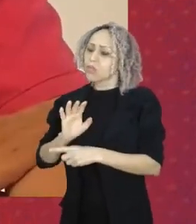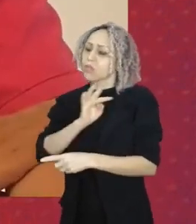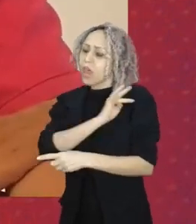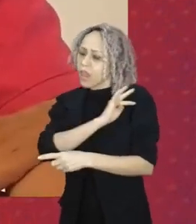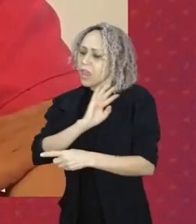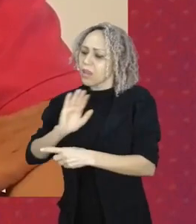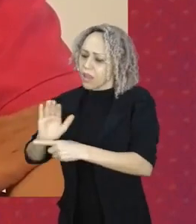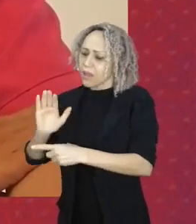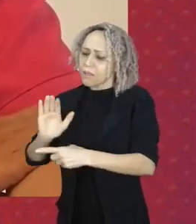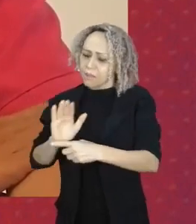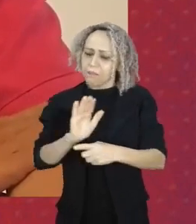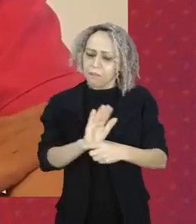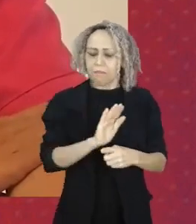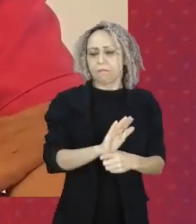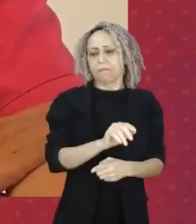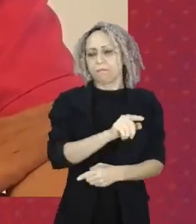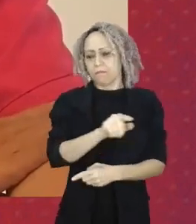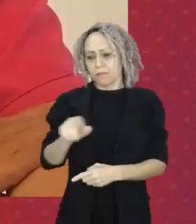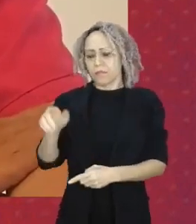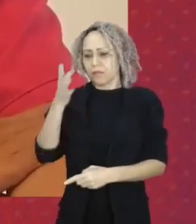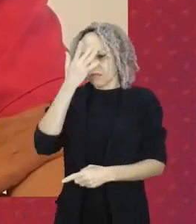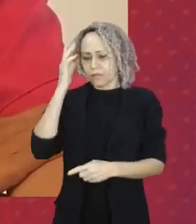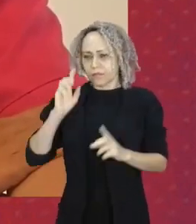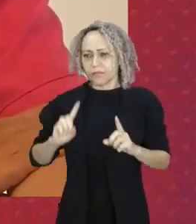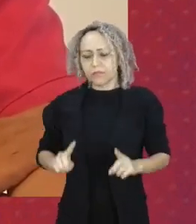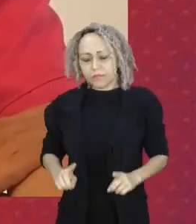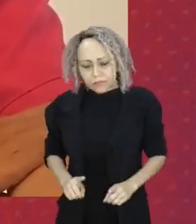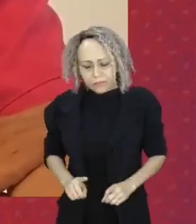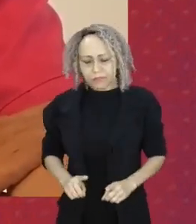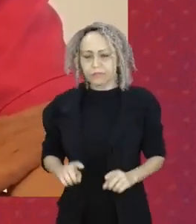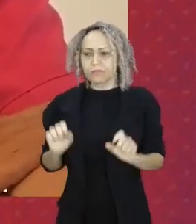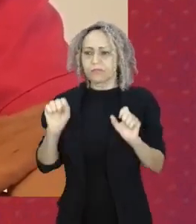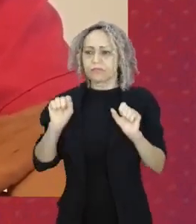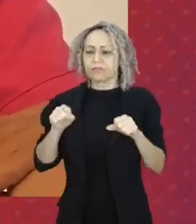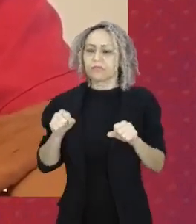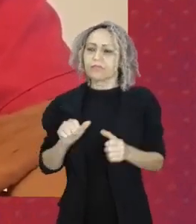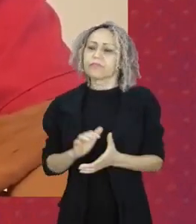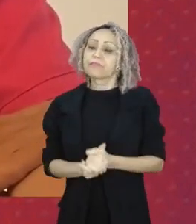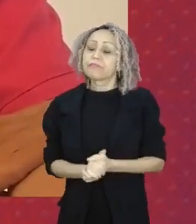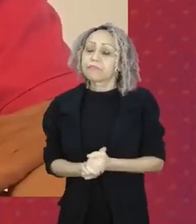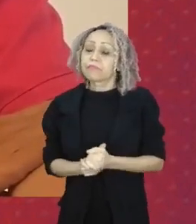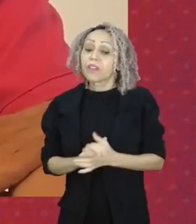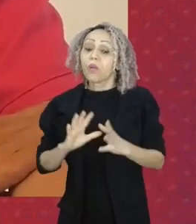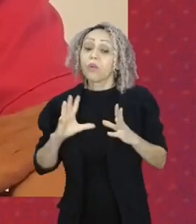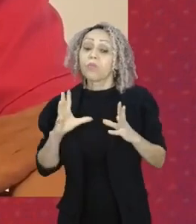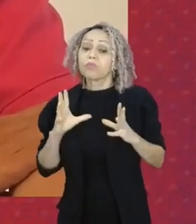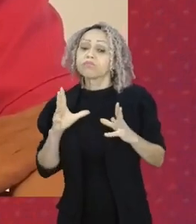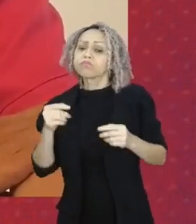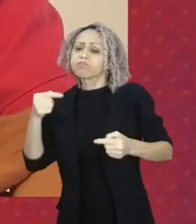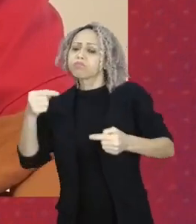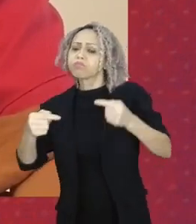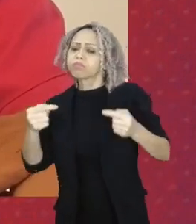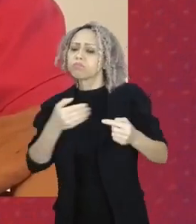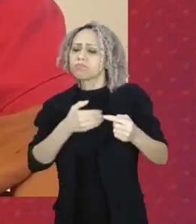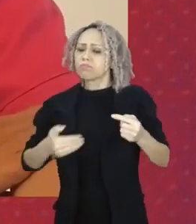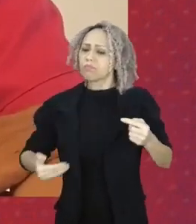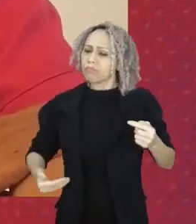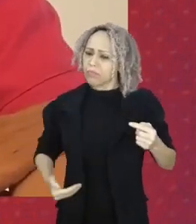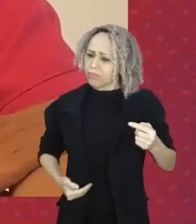legislação, ela deve interferir diretamente na aplicabilidade das políticas